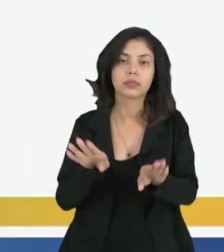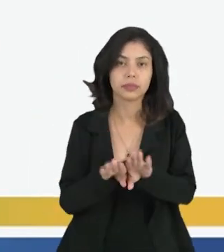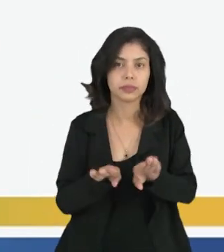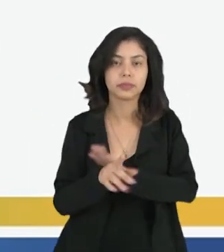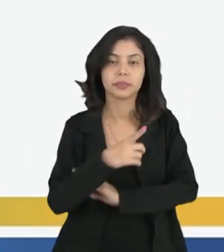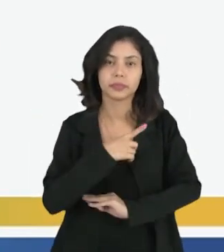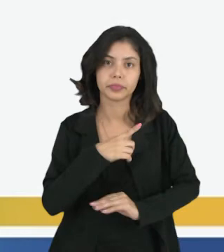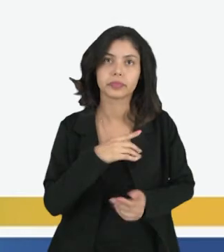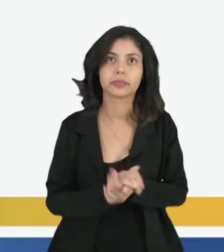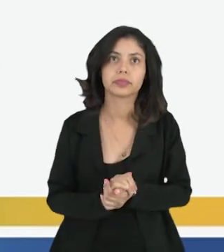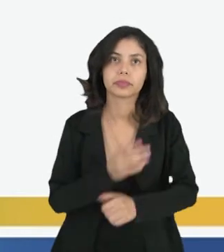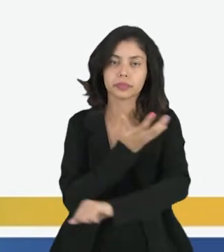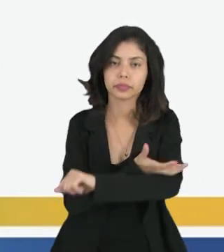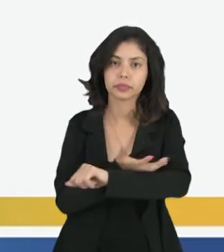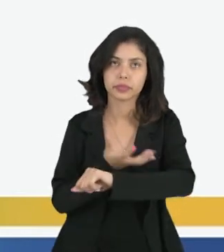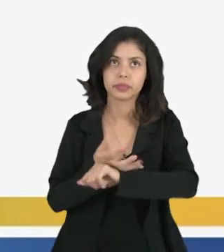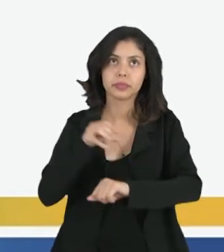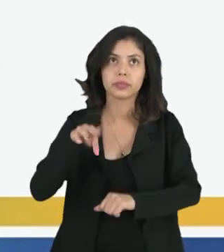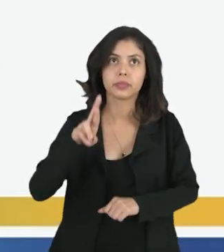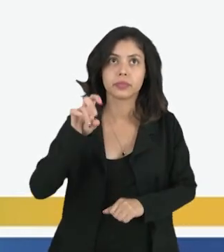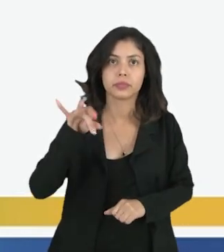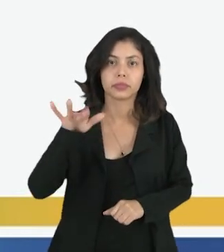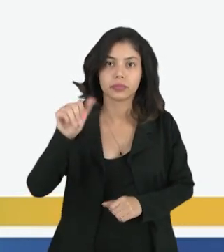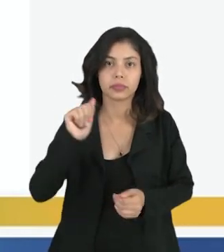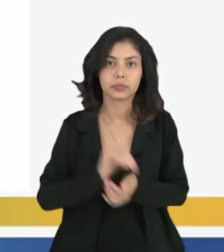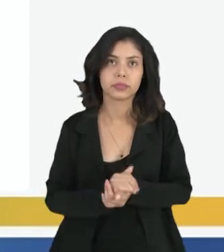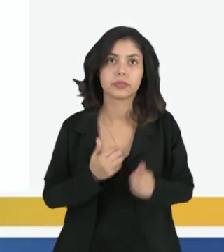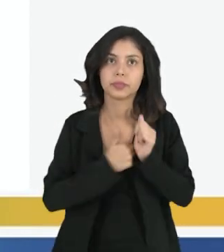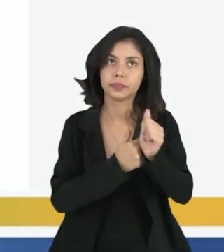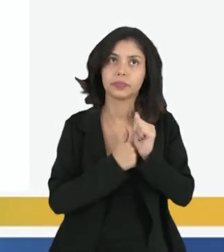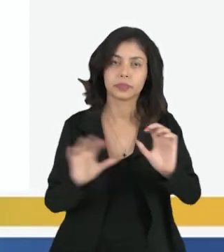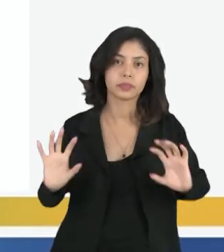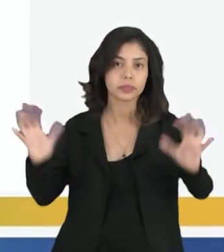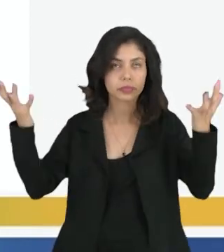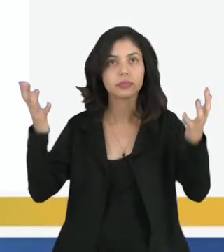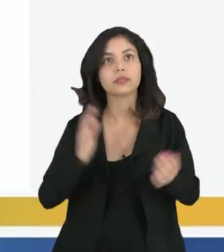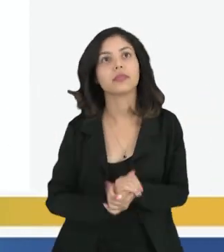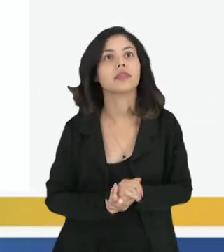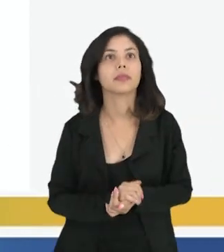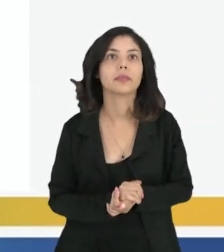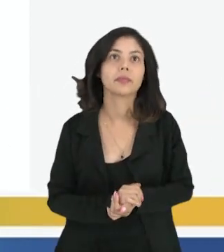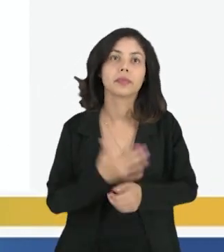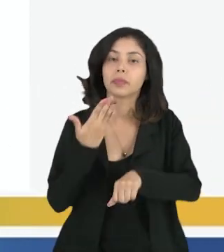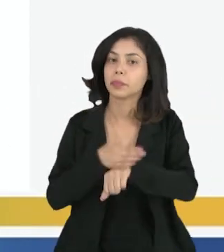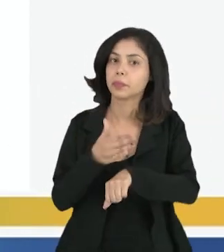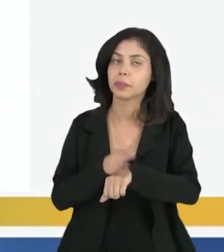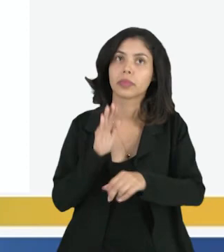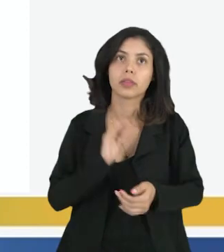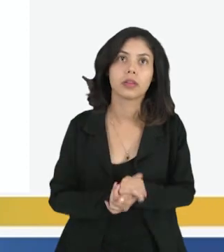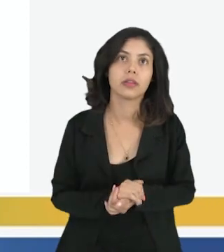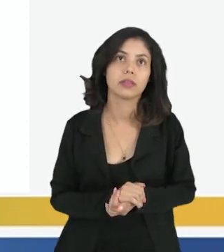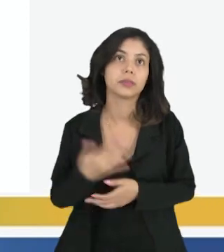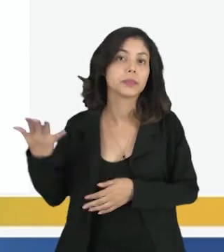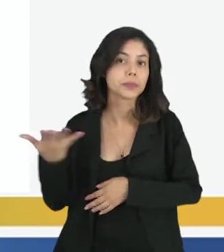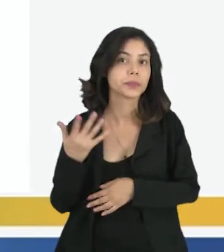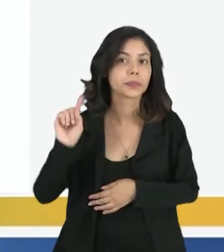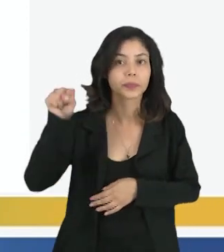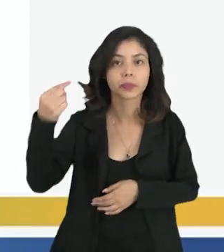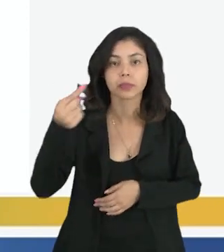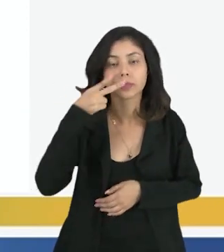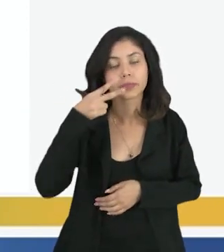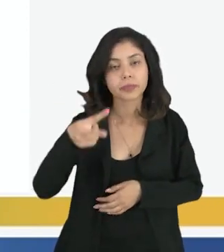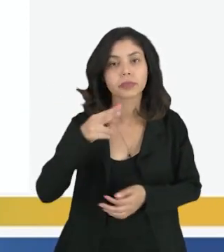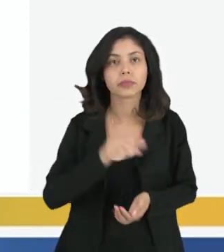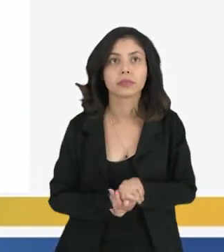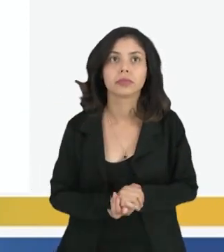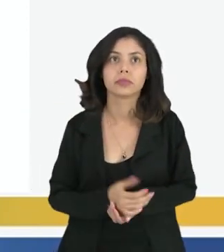a vegetação mediterrânea que acompanha o nome do clima da região. E aí vamos para o nosso exercitando. Com base naquilo que você acabou